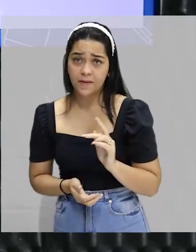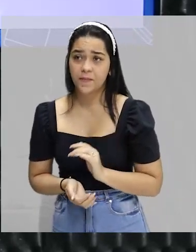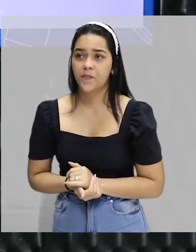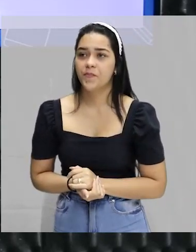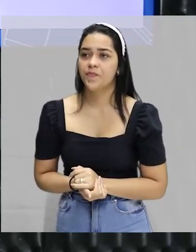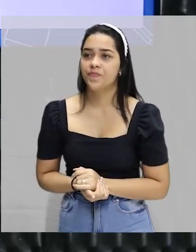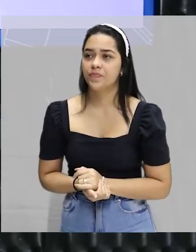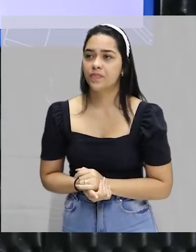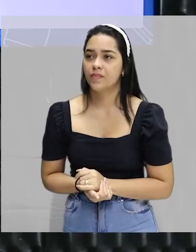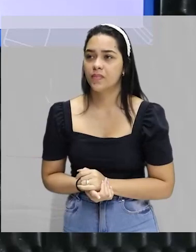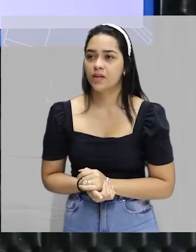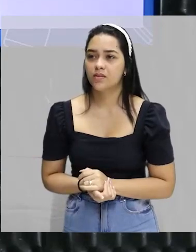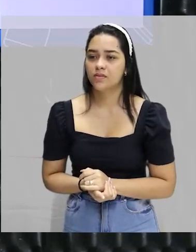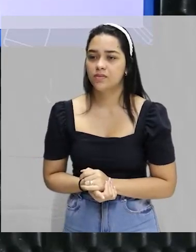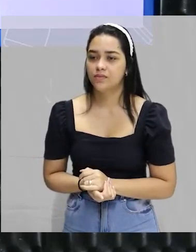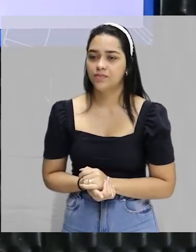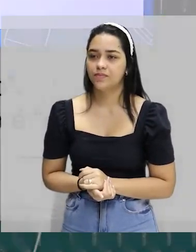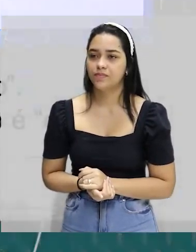Muito bem.